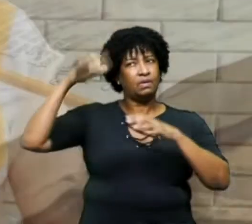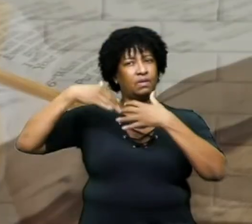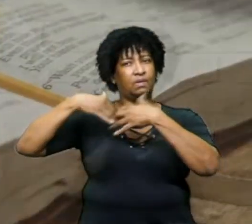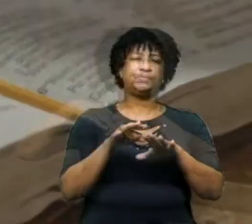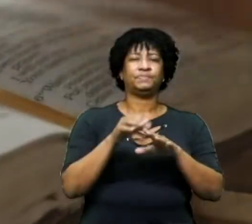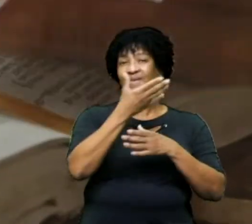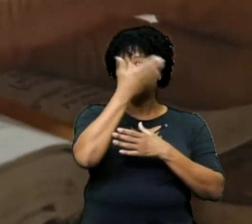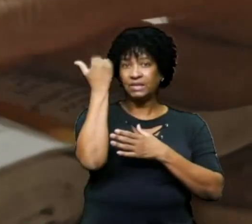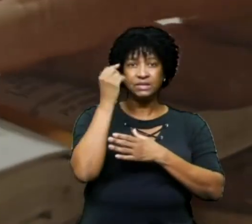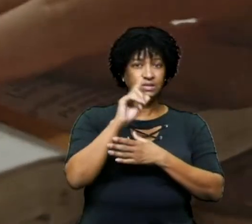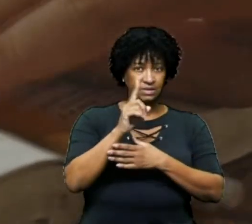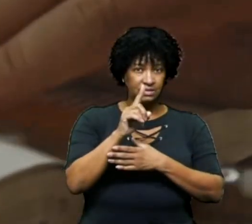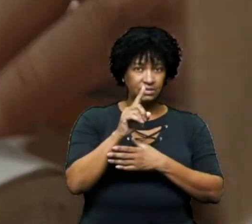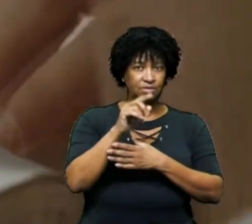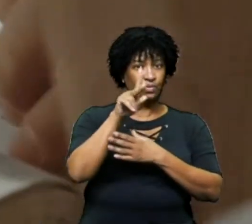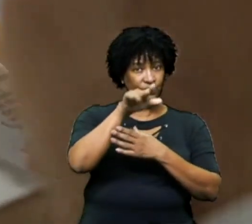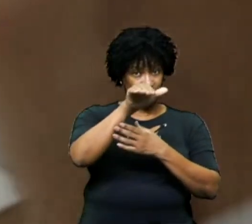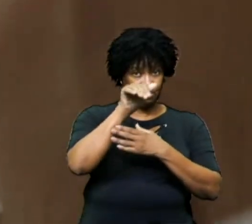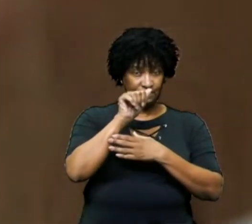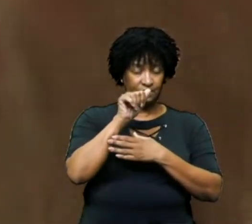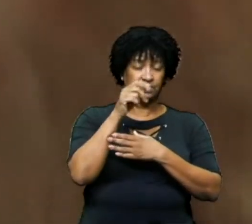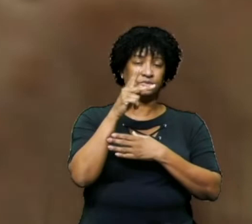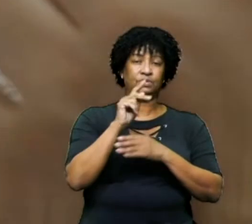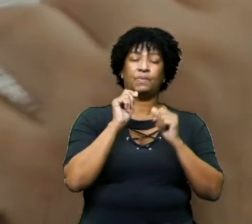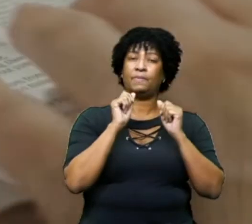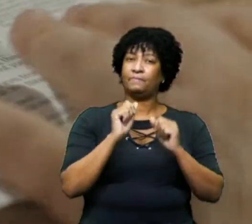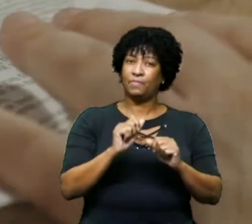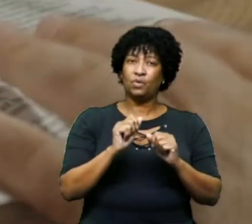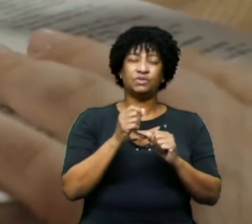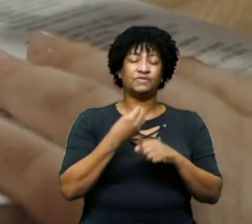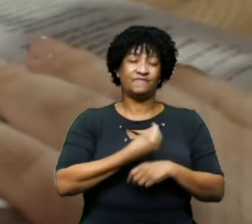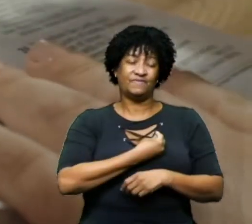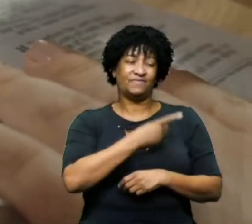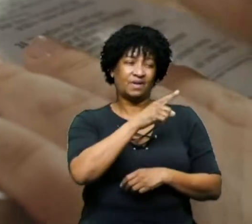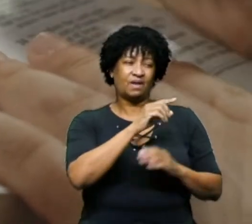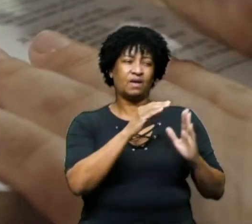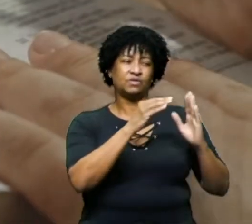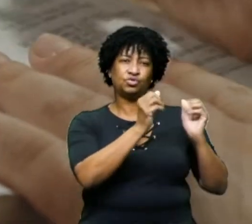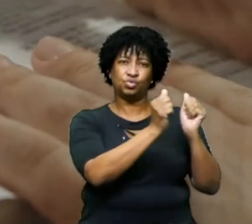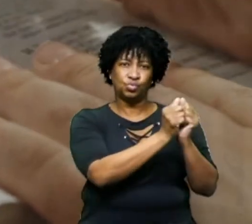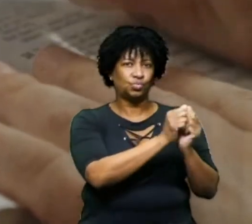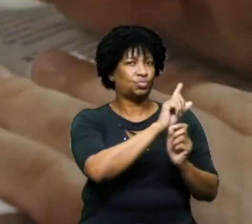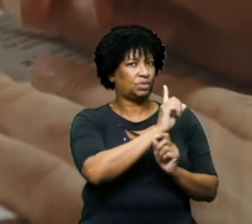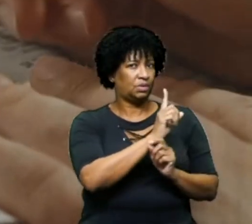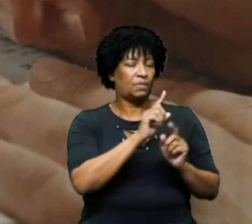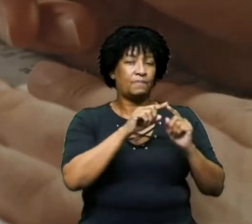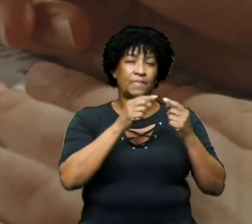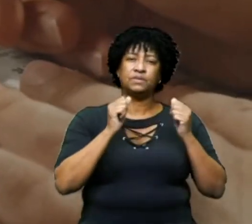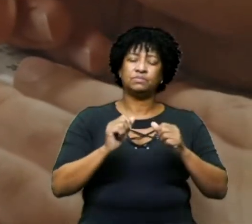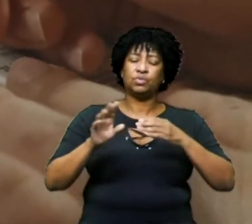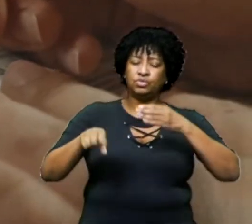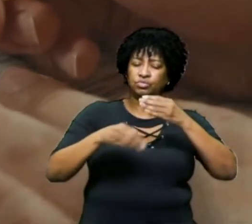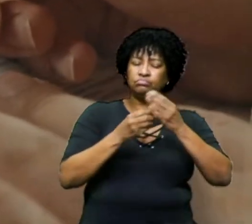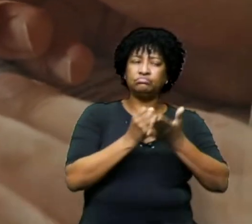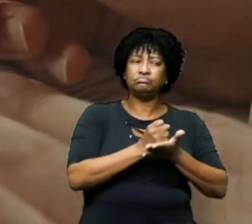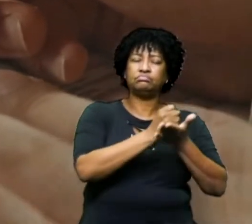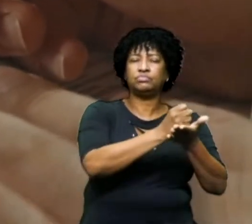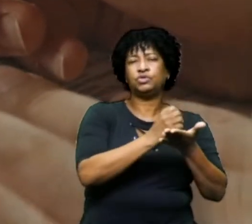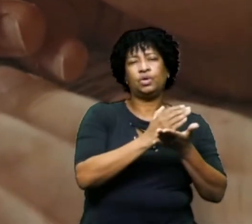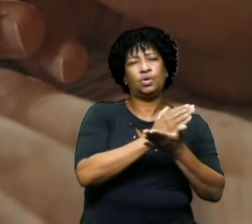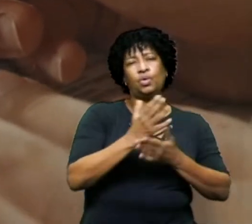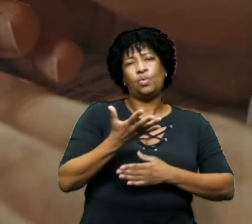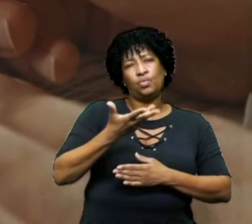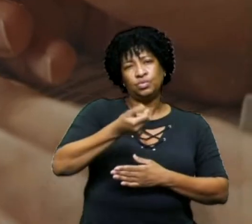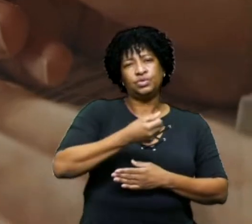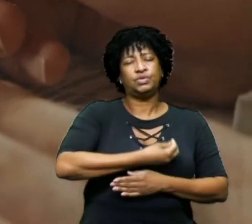encerrar essa reflexão E não se esqueça que o Teu Chamado pode não ser está lá com ele fisicamente Mas pode